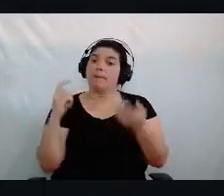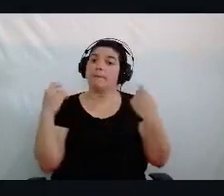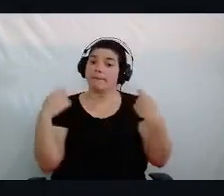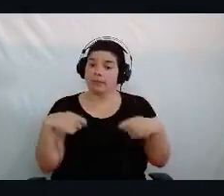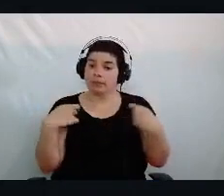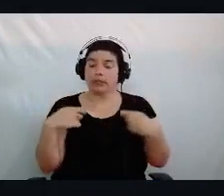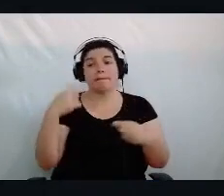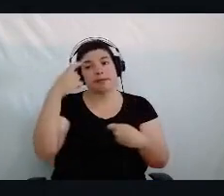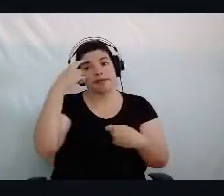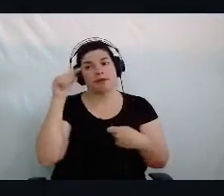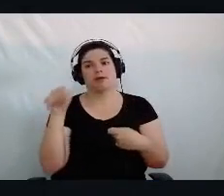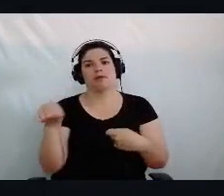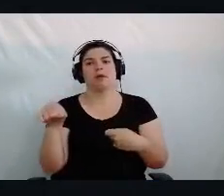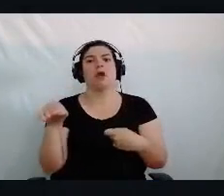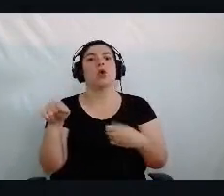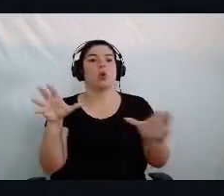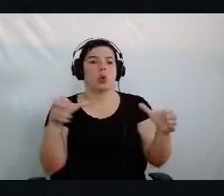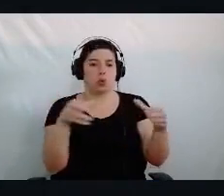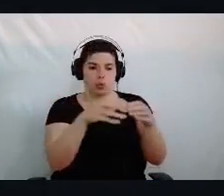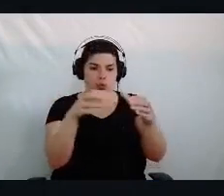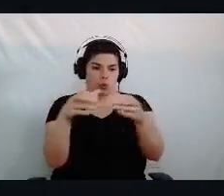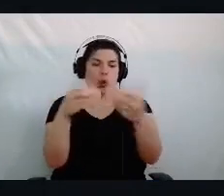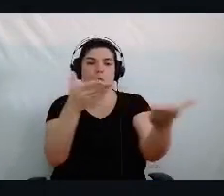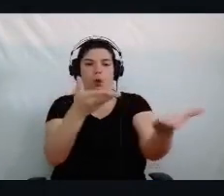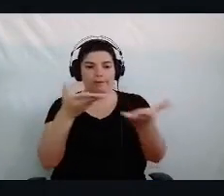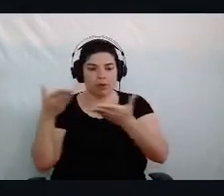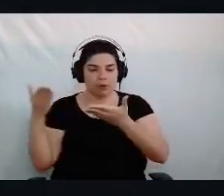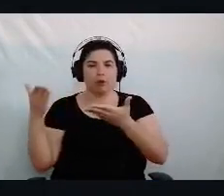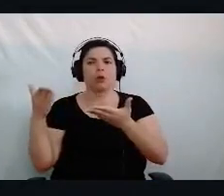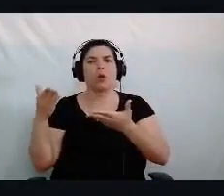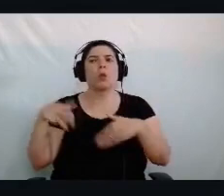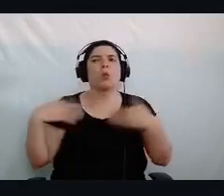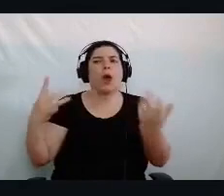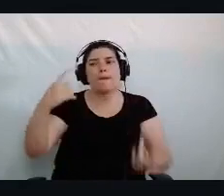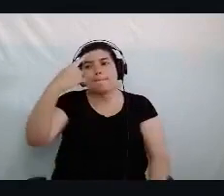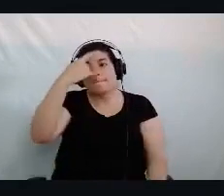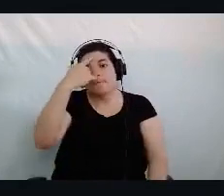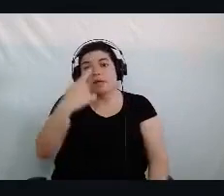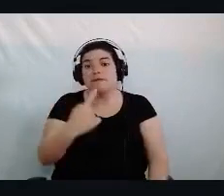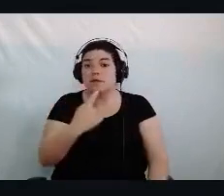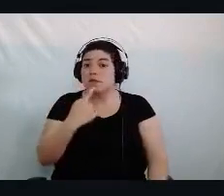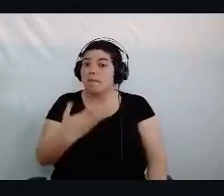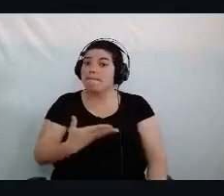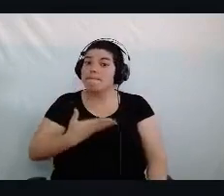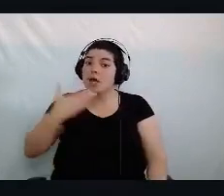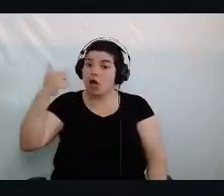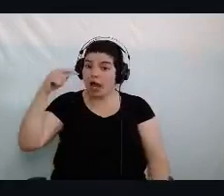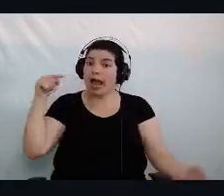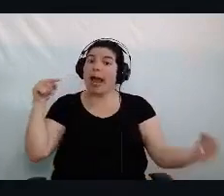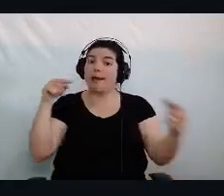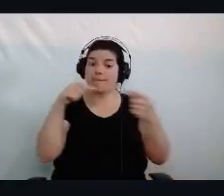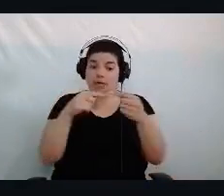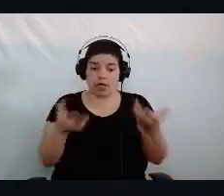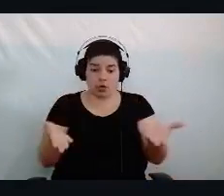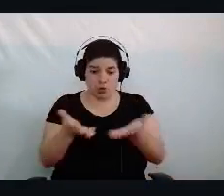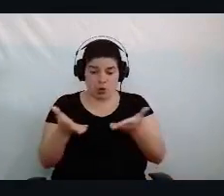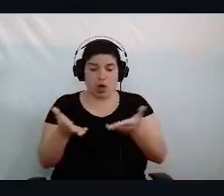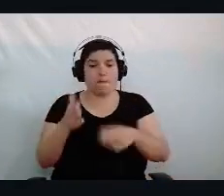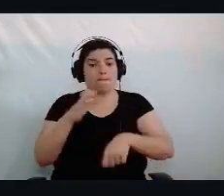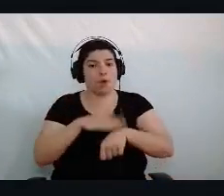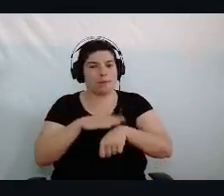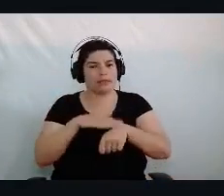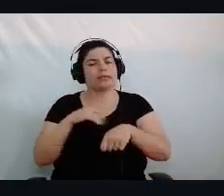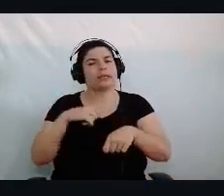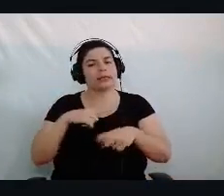times a fazerem o estudo de quais eram os perfis que melhor se adaptariam ao primeiro momento, e ficamos com duas